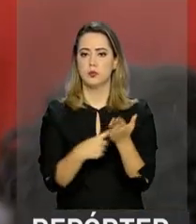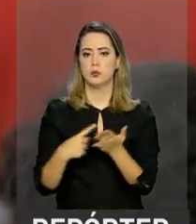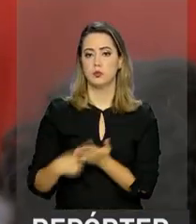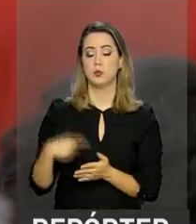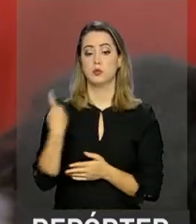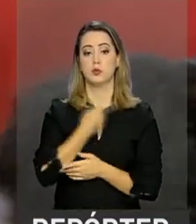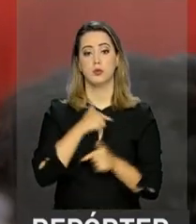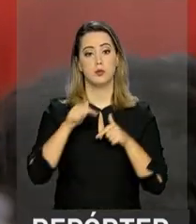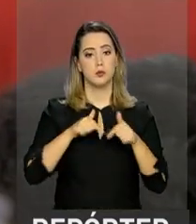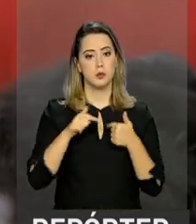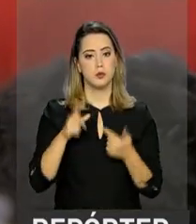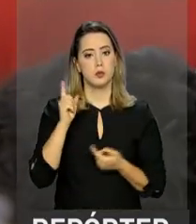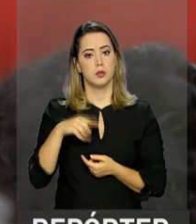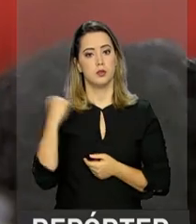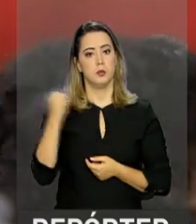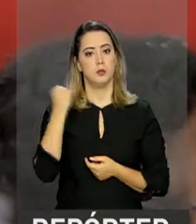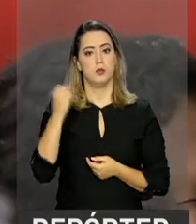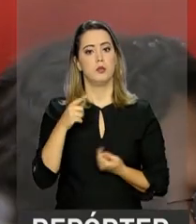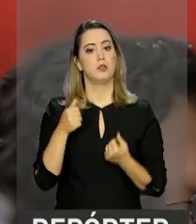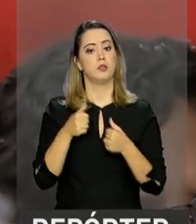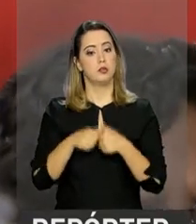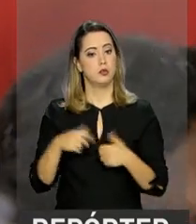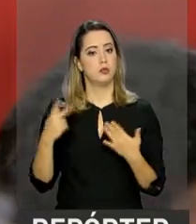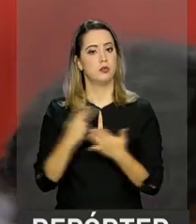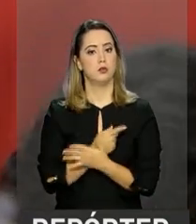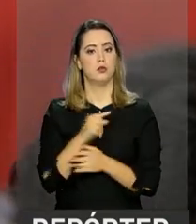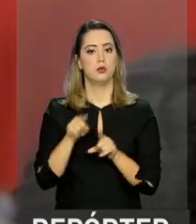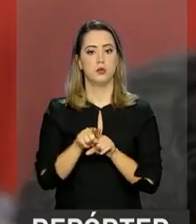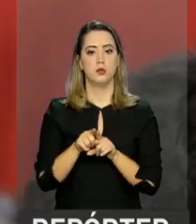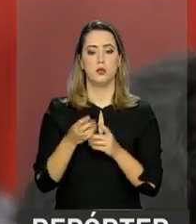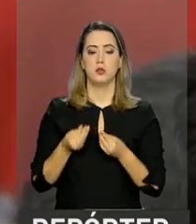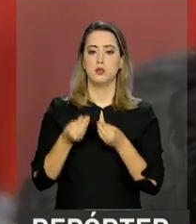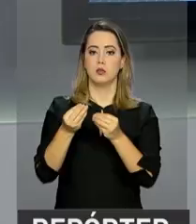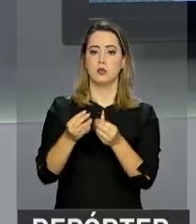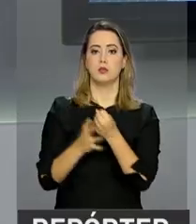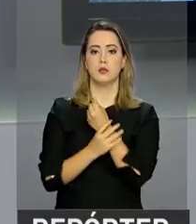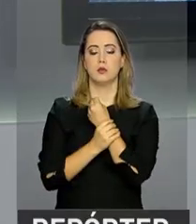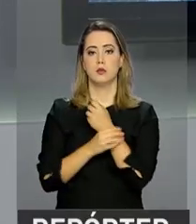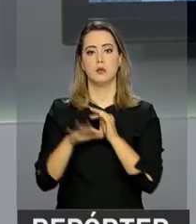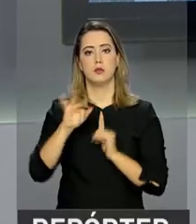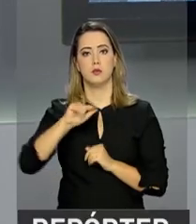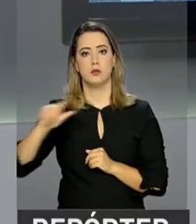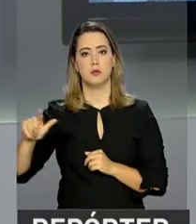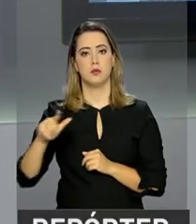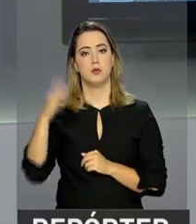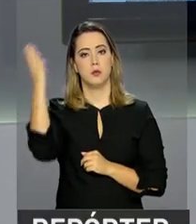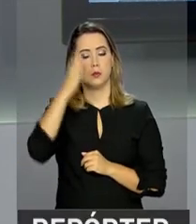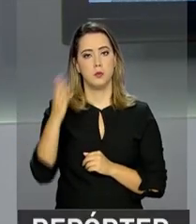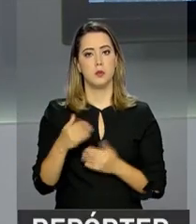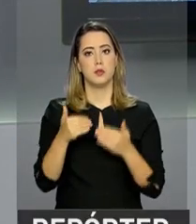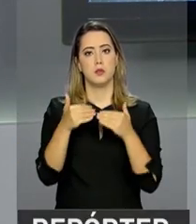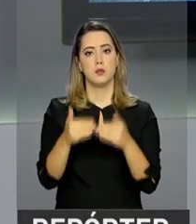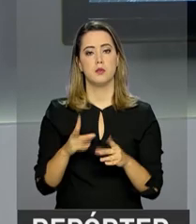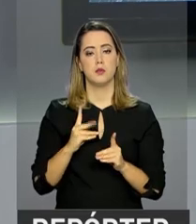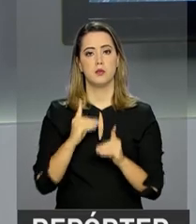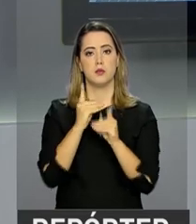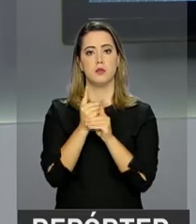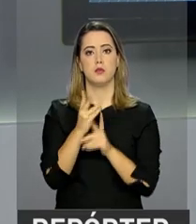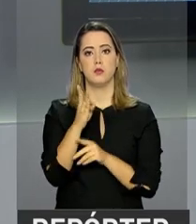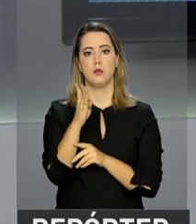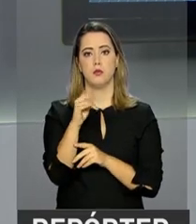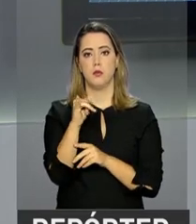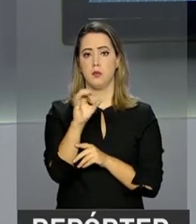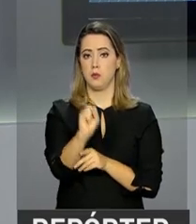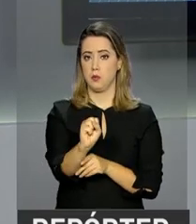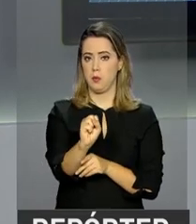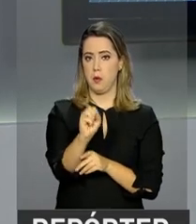É importante que seja algo que assegure o equilíbrio fiscal. O Brasil cedia encontro do BRICS